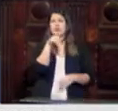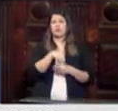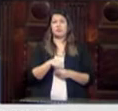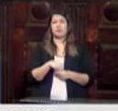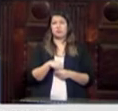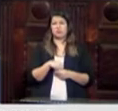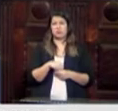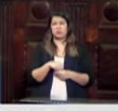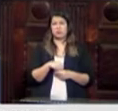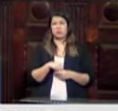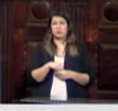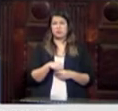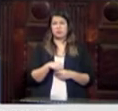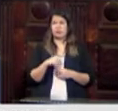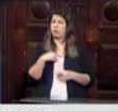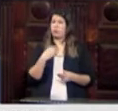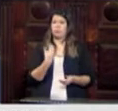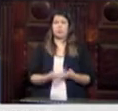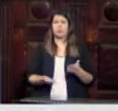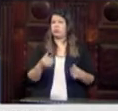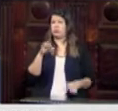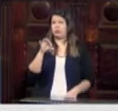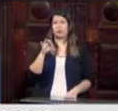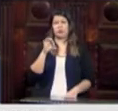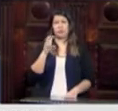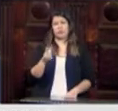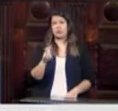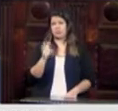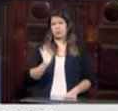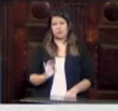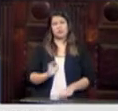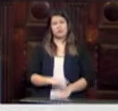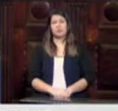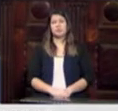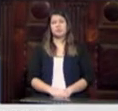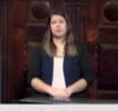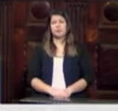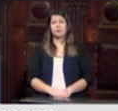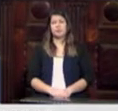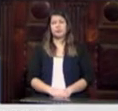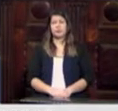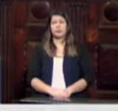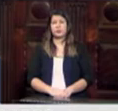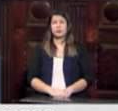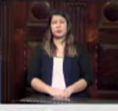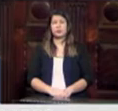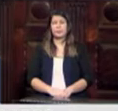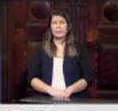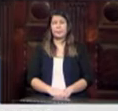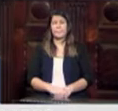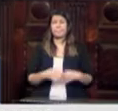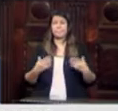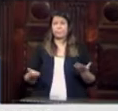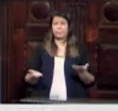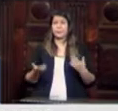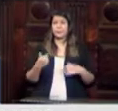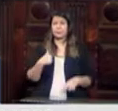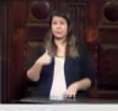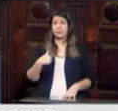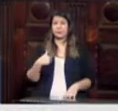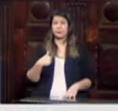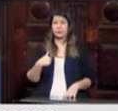votações, eu devo ter perdido 95. Mas não é por causa disso que vou deixar